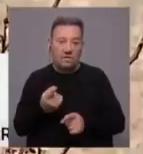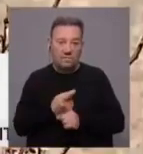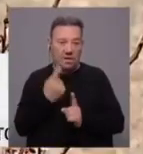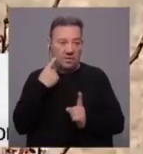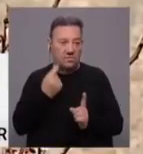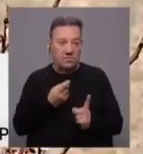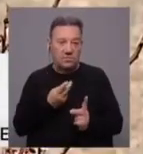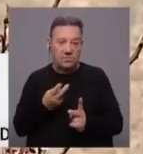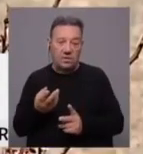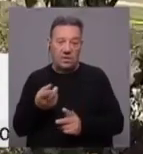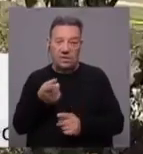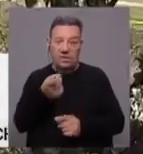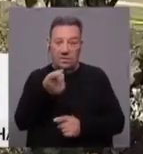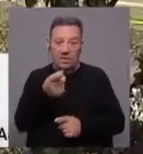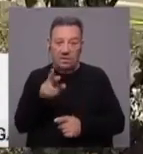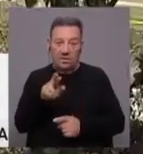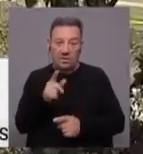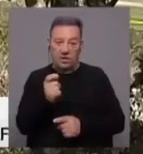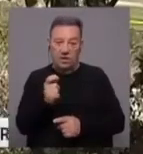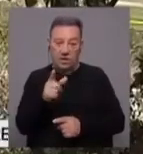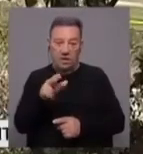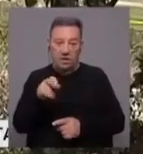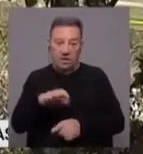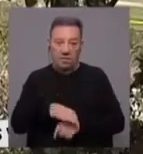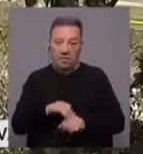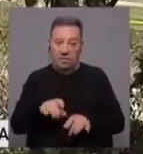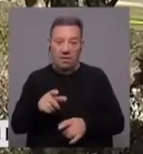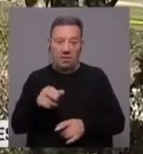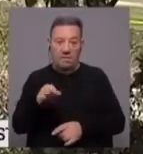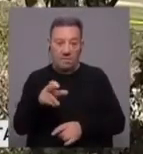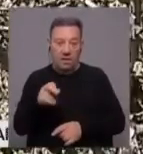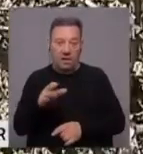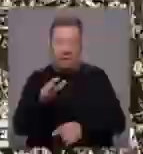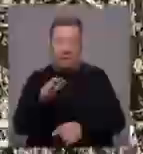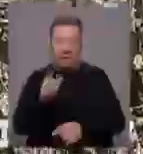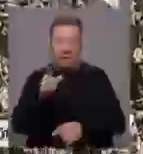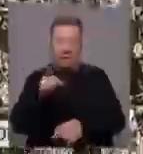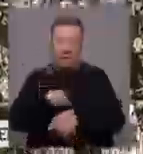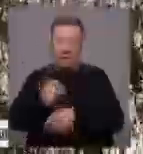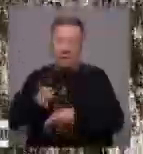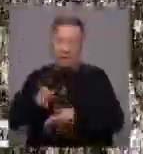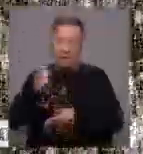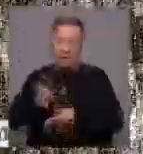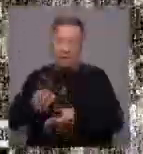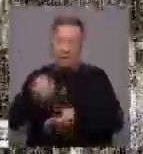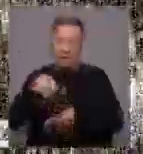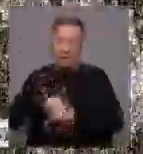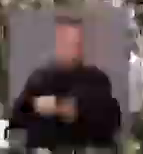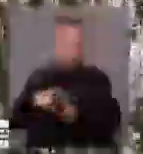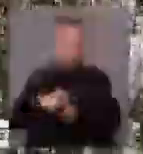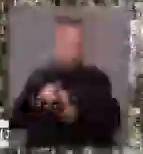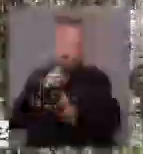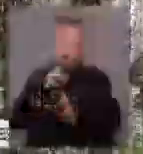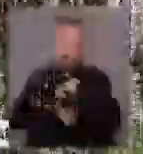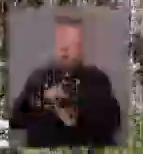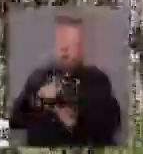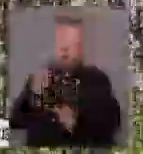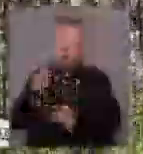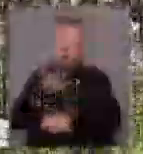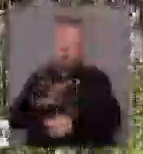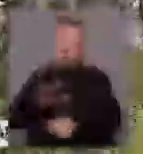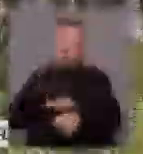casos por isso Ah ela fastidiosa é uma praga de quarentena que faz parte da lista de alertas da União Europeia